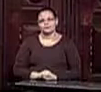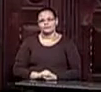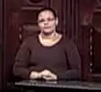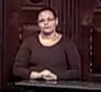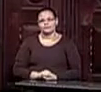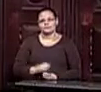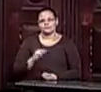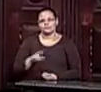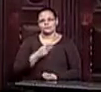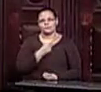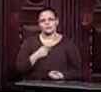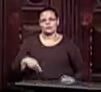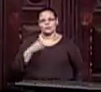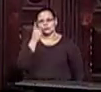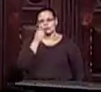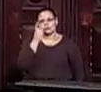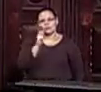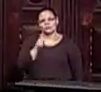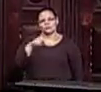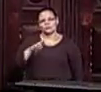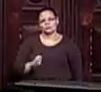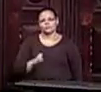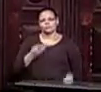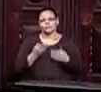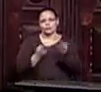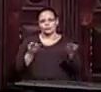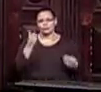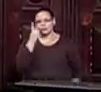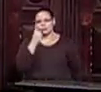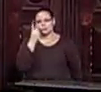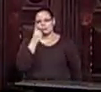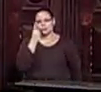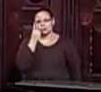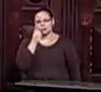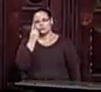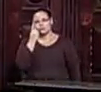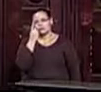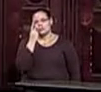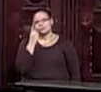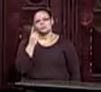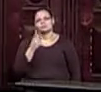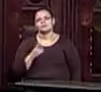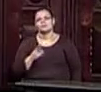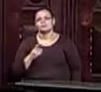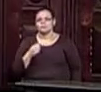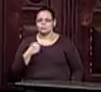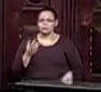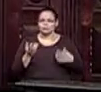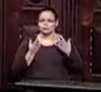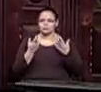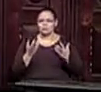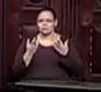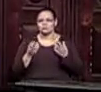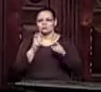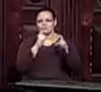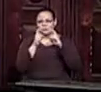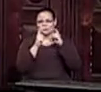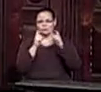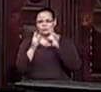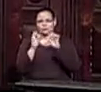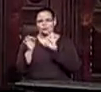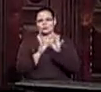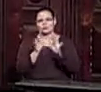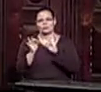o presidente deputado andré ceciliano senhoras deputadas senhores deputados também quero discutir o